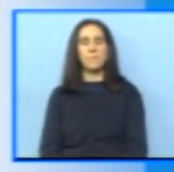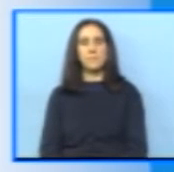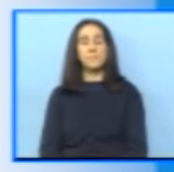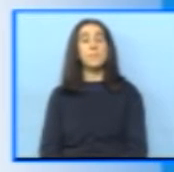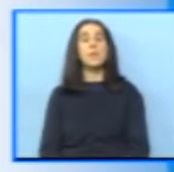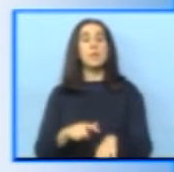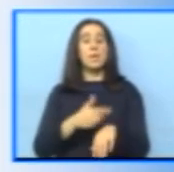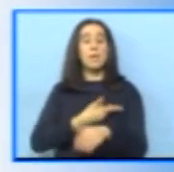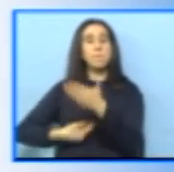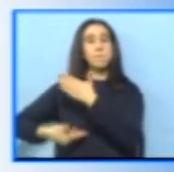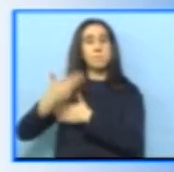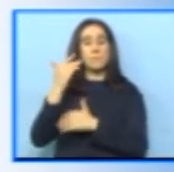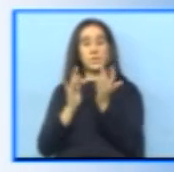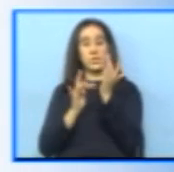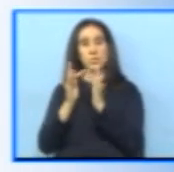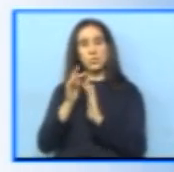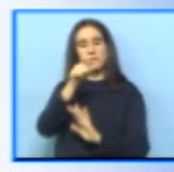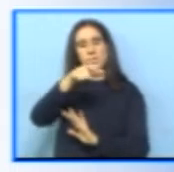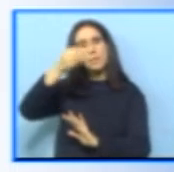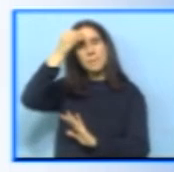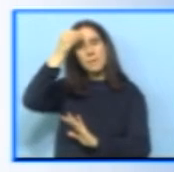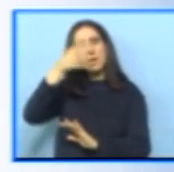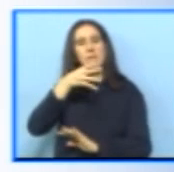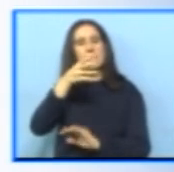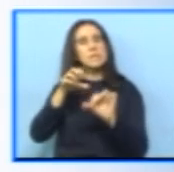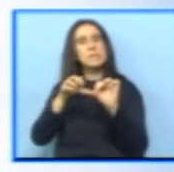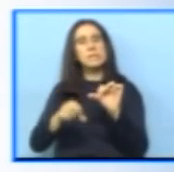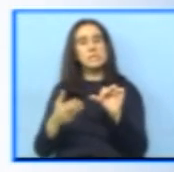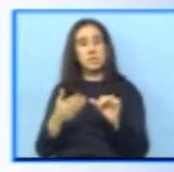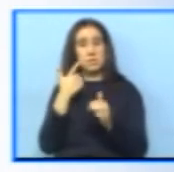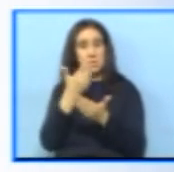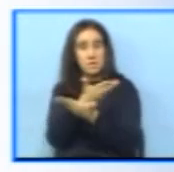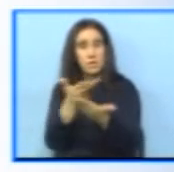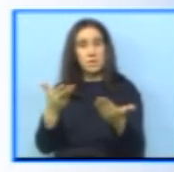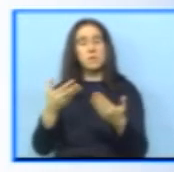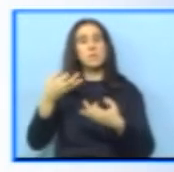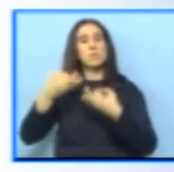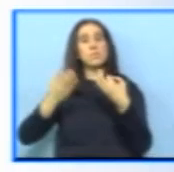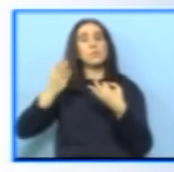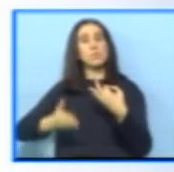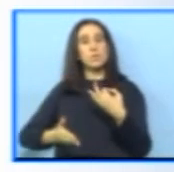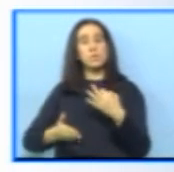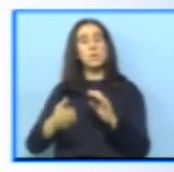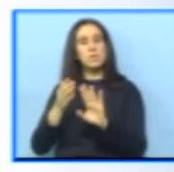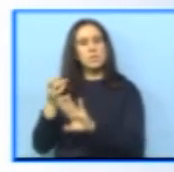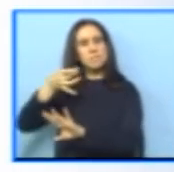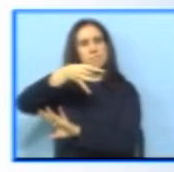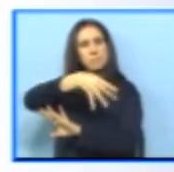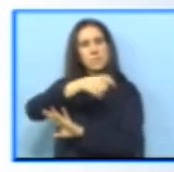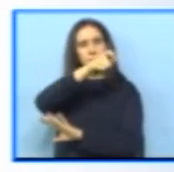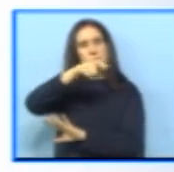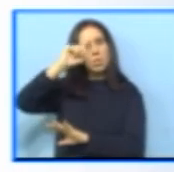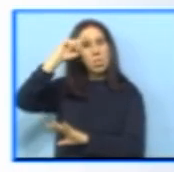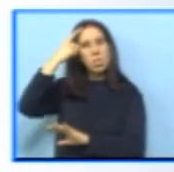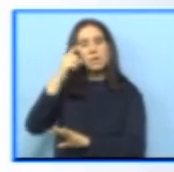Naquele tempo disse Jesus aos seus discípulos: Se a vossa justiça não superar a dos escribas e fariseus,